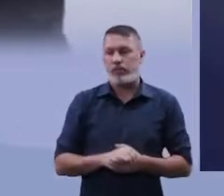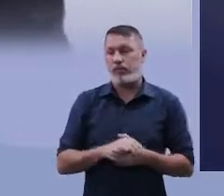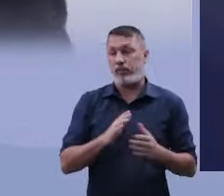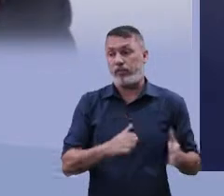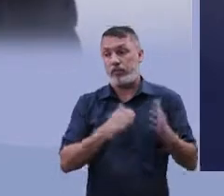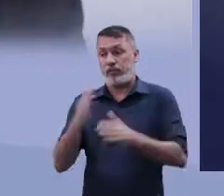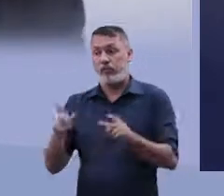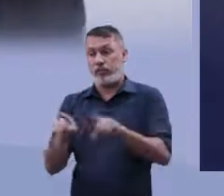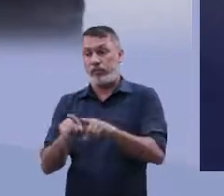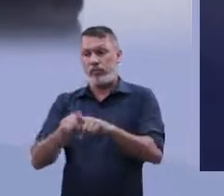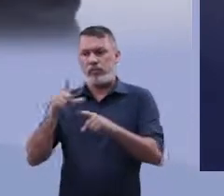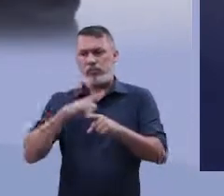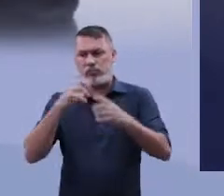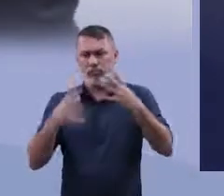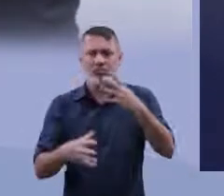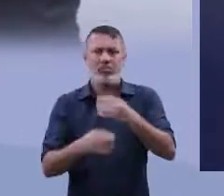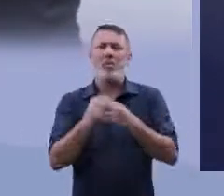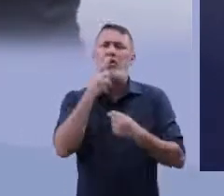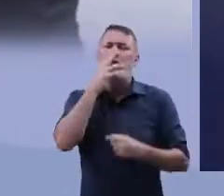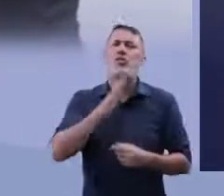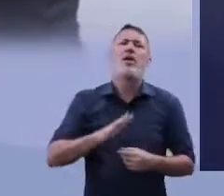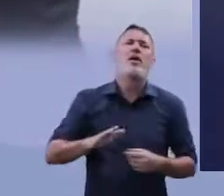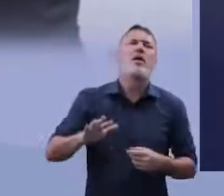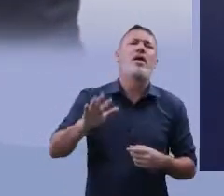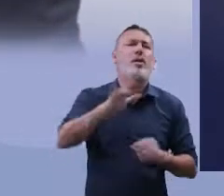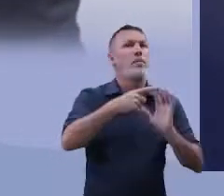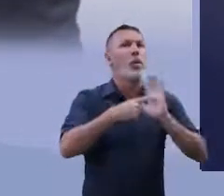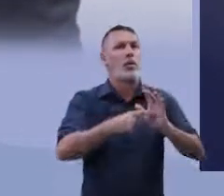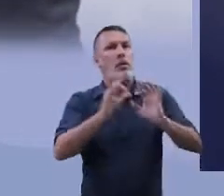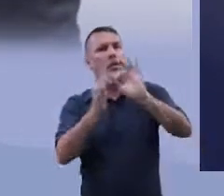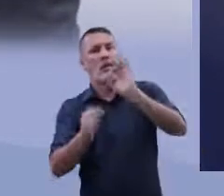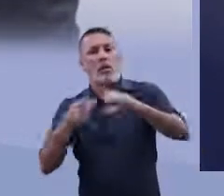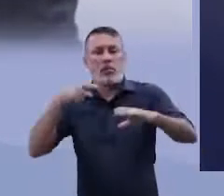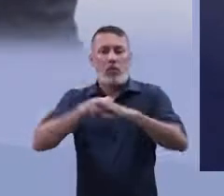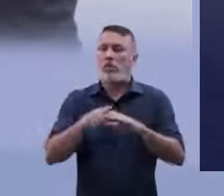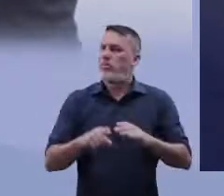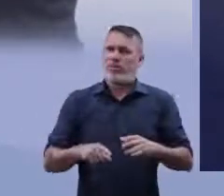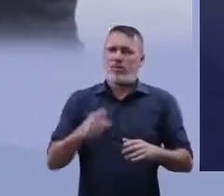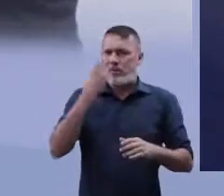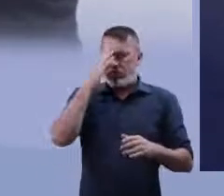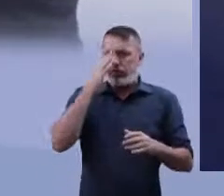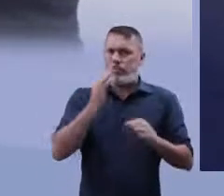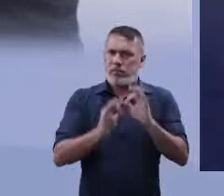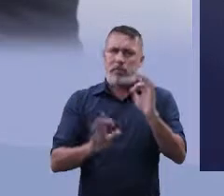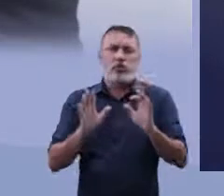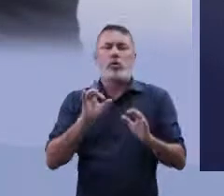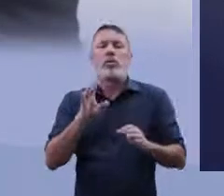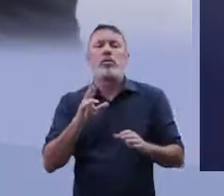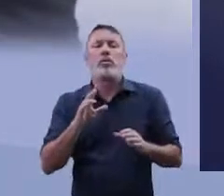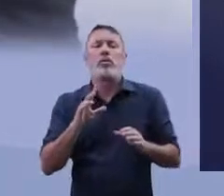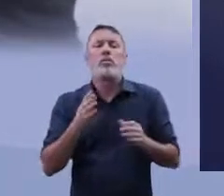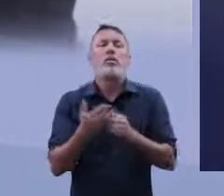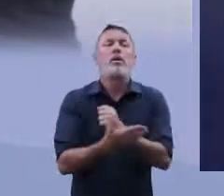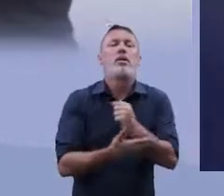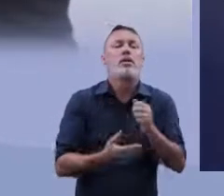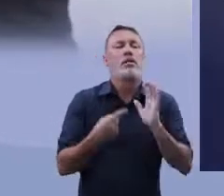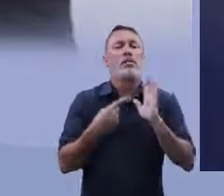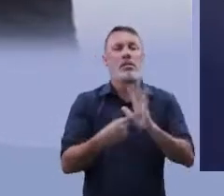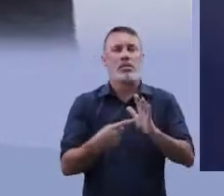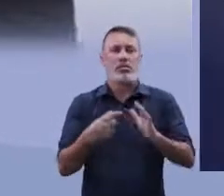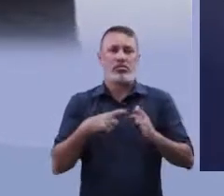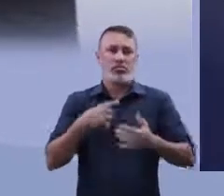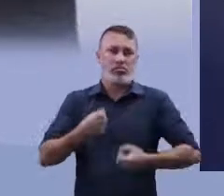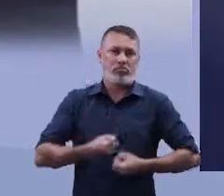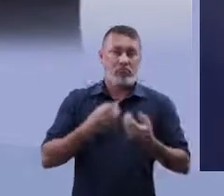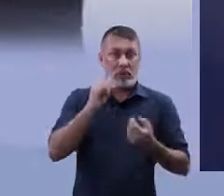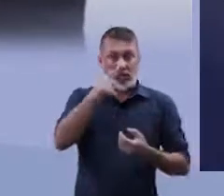vamos fazer uma abordagem aqui bem geral, ok? Panorâmica da obra. Imagina que você está vendo uma visão panorâmica da obra, ok? Quem